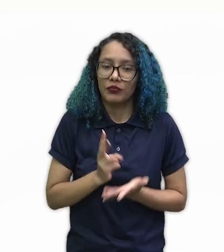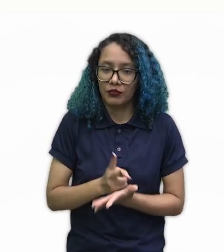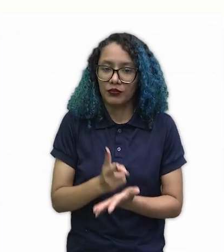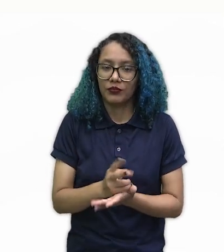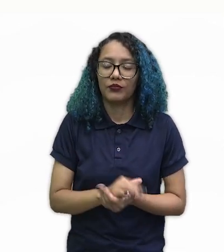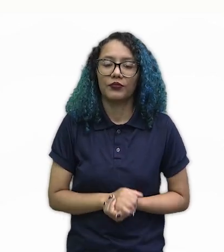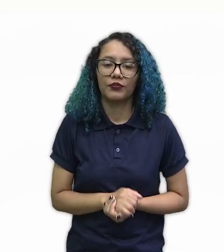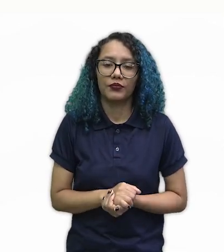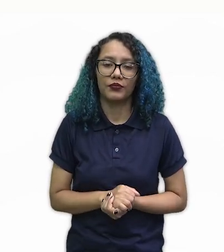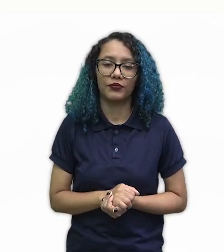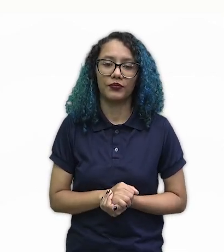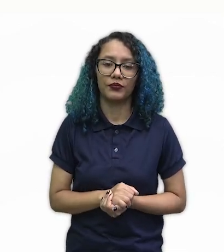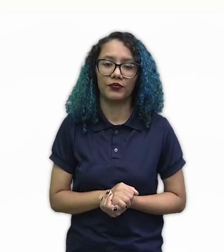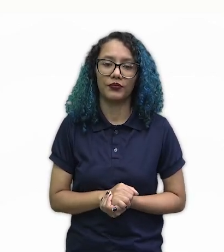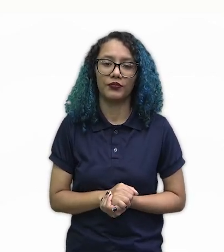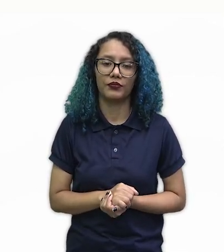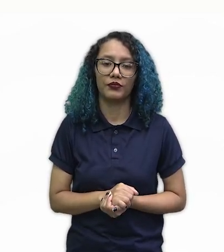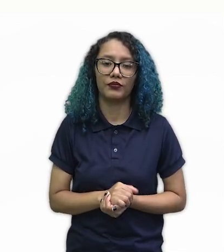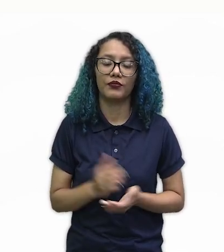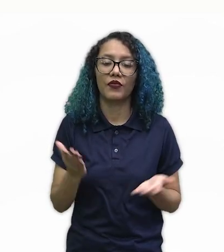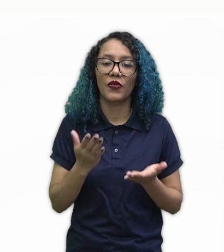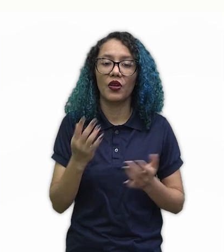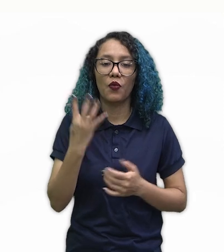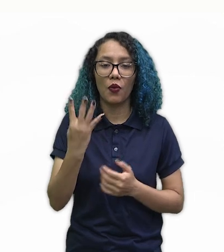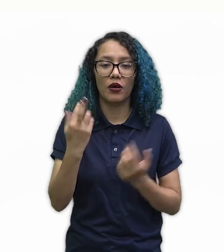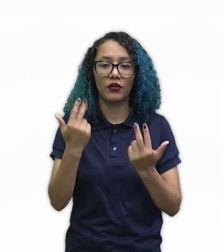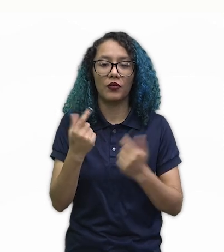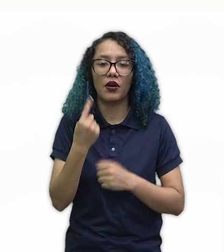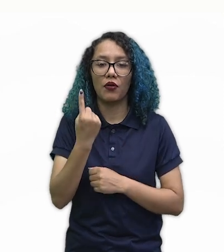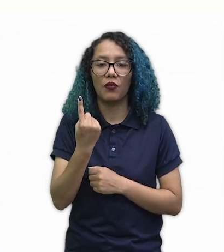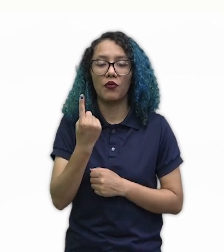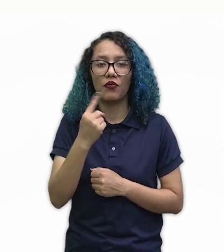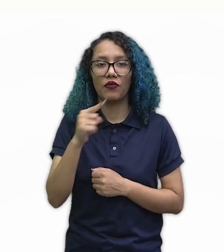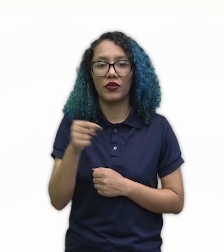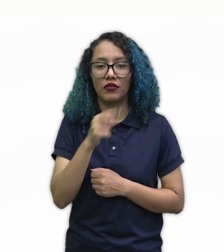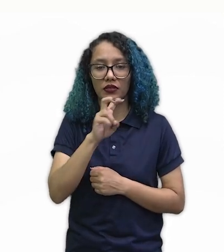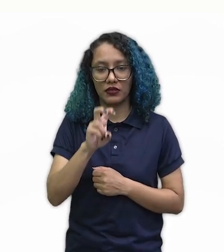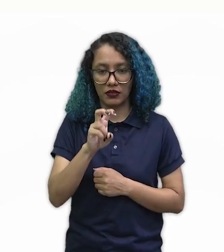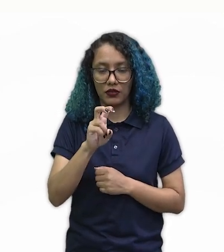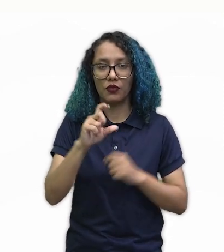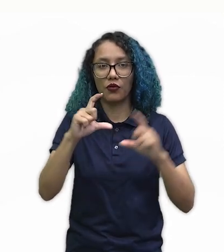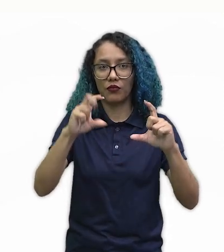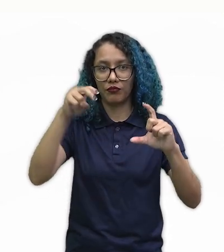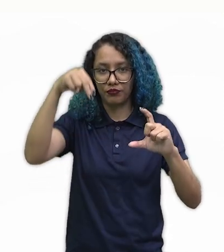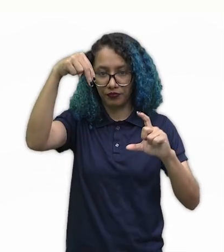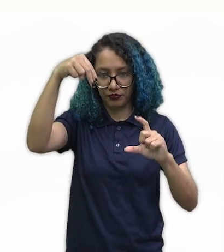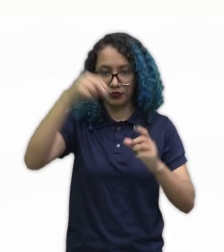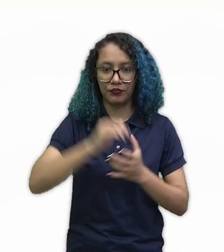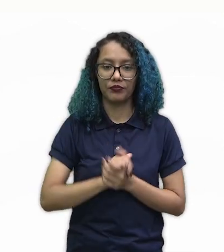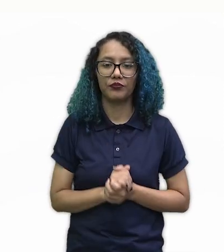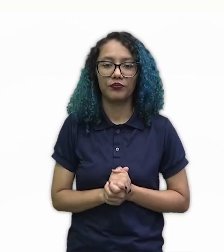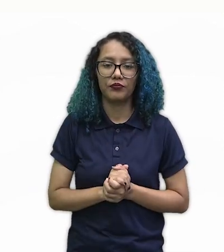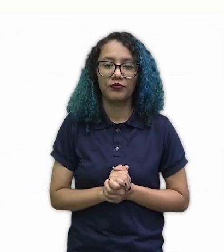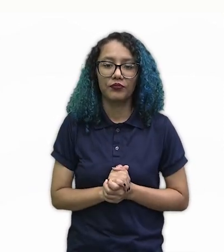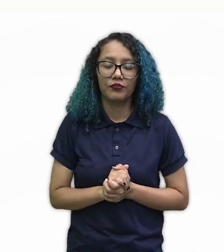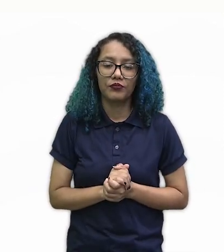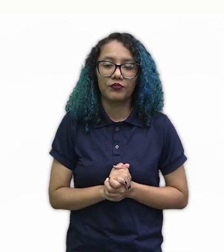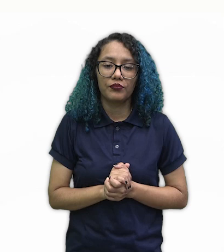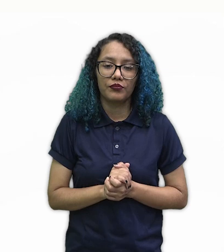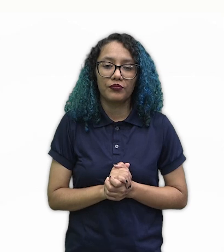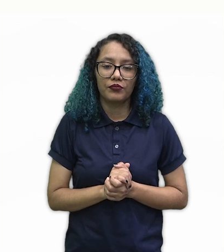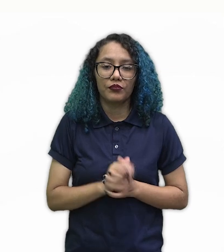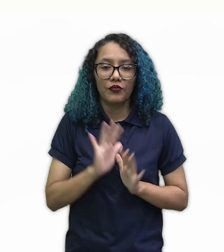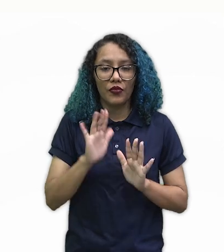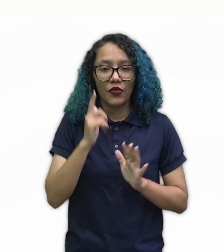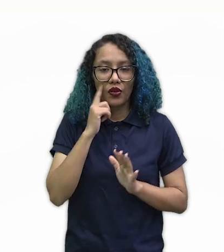Vamos seguir em frente, então. Então, nós temos que 4 é igual a 1,05 elevado a N, tá? Bem aqui tem